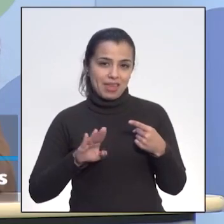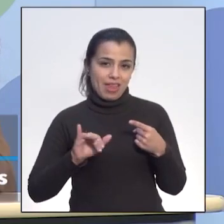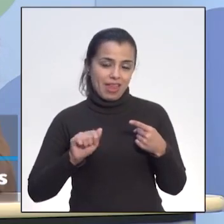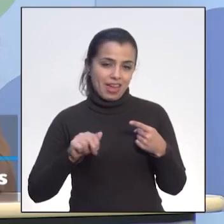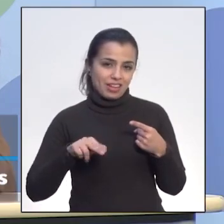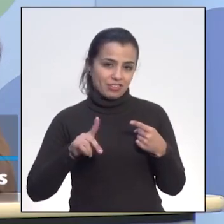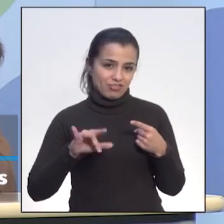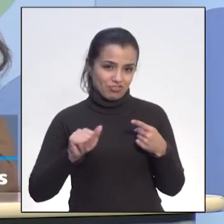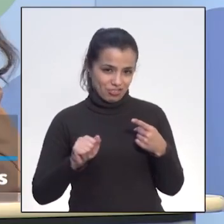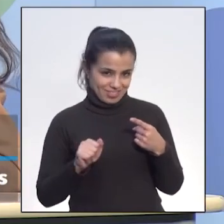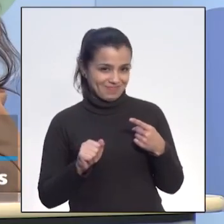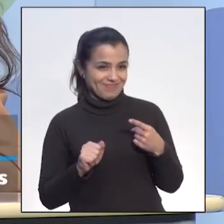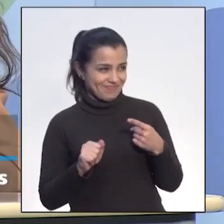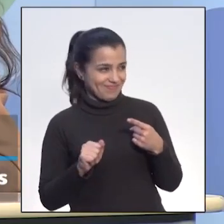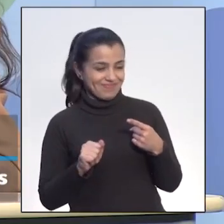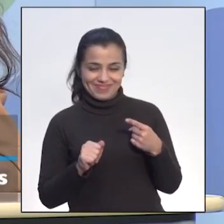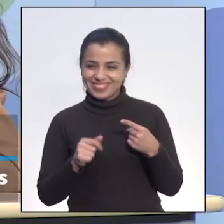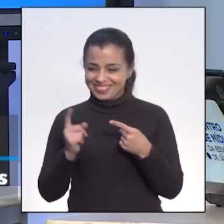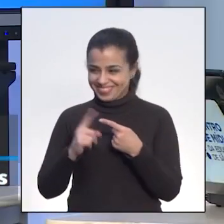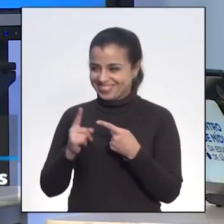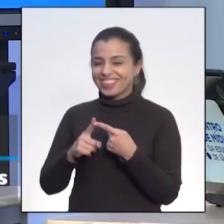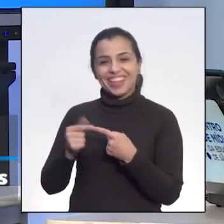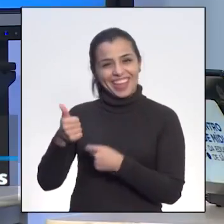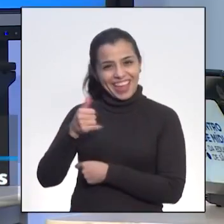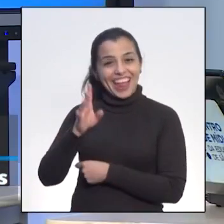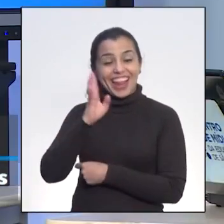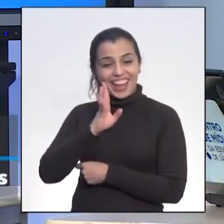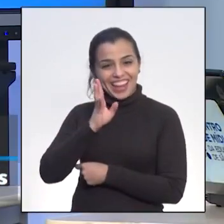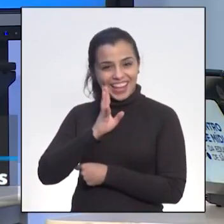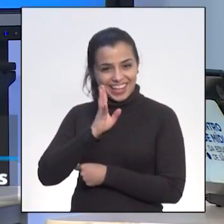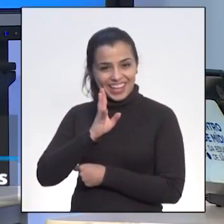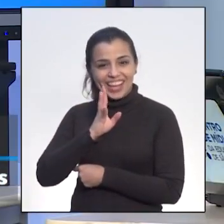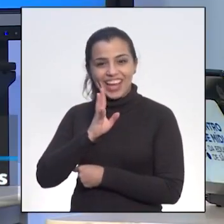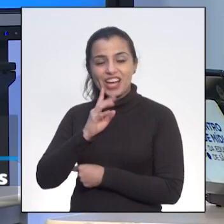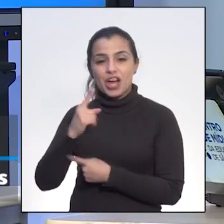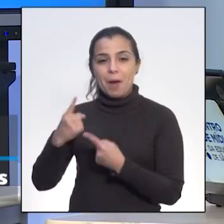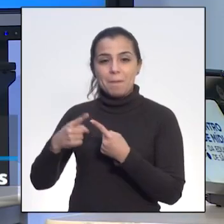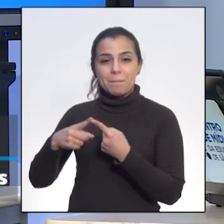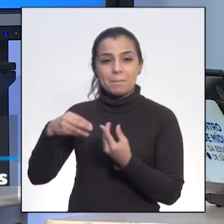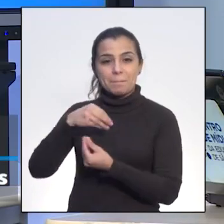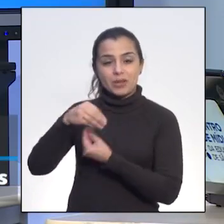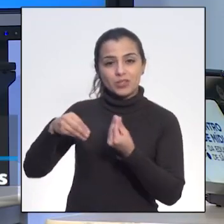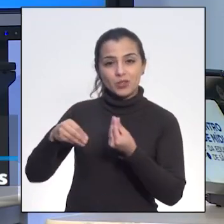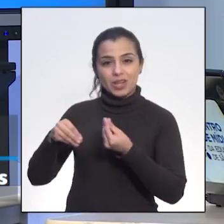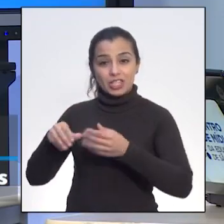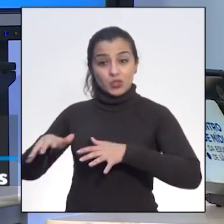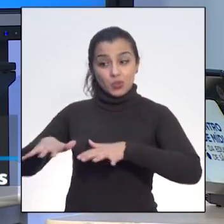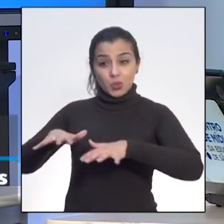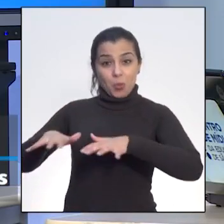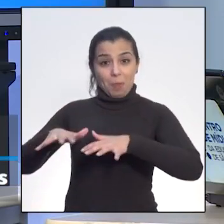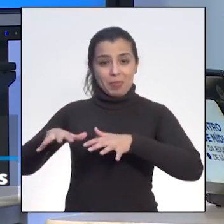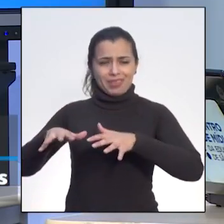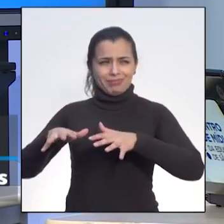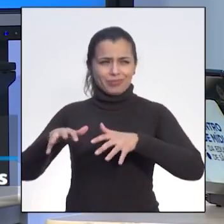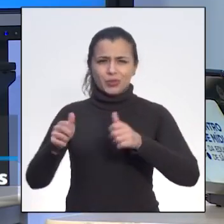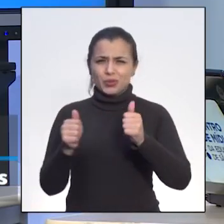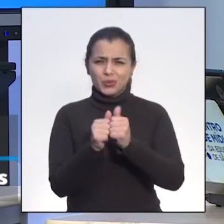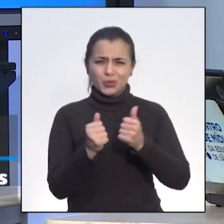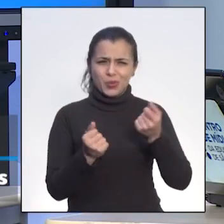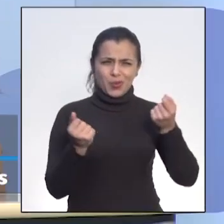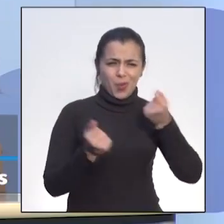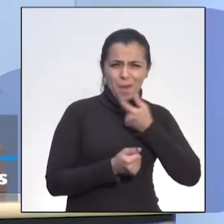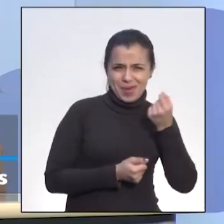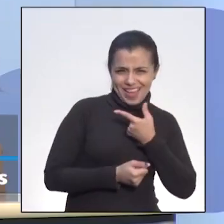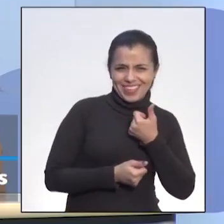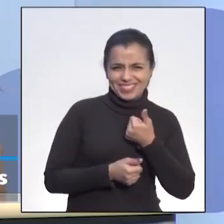Zumbilândia, O nossa. Antônio, pode falar. É um filme que mistura zumbi com comédia, né? Um suspense meio bem-humorado, Esse bem